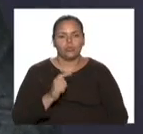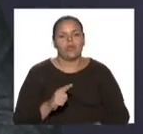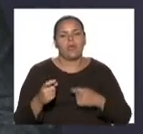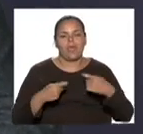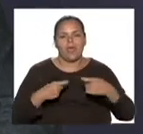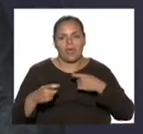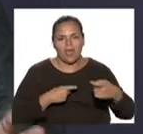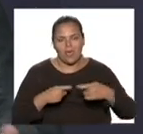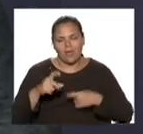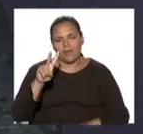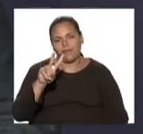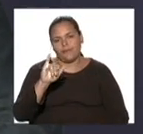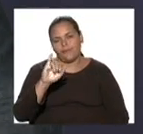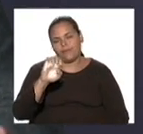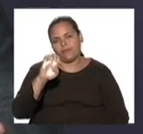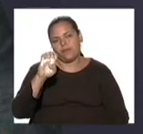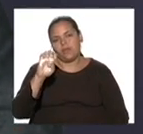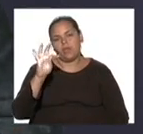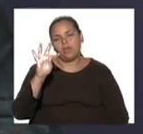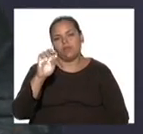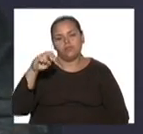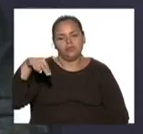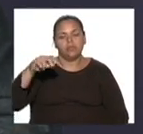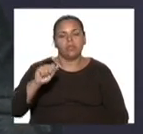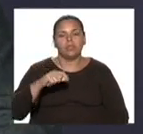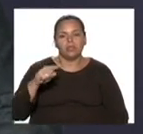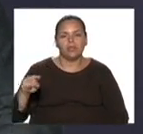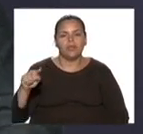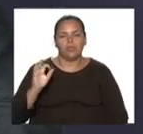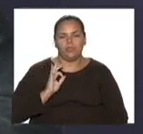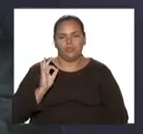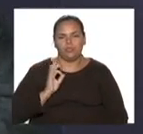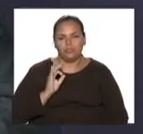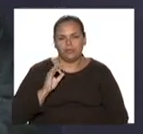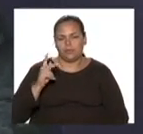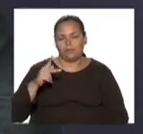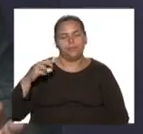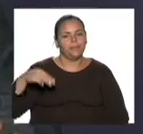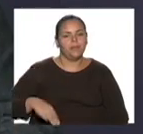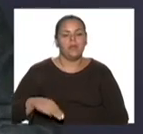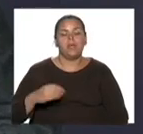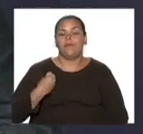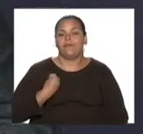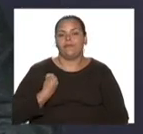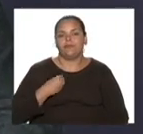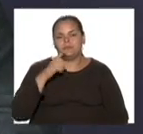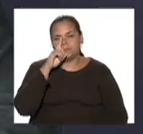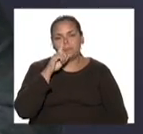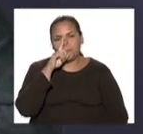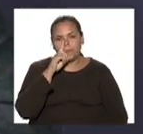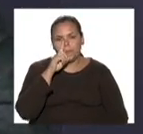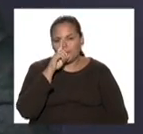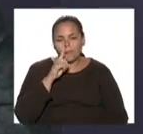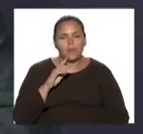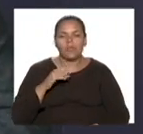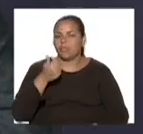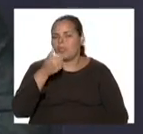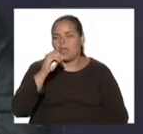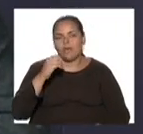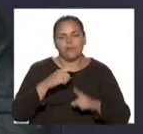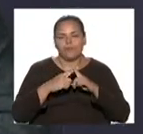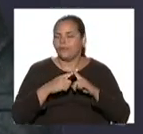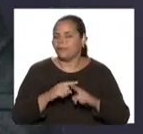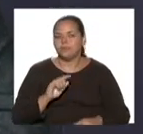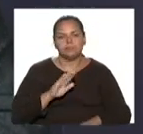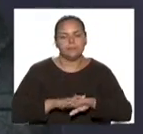Vietnã. Hoje o policial militar ele corre o risco de vida 10 vezes maior do que qualquer outro servidor